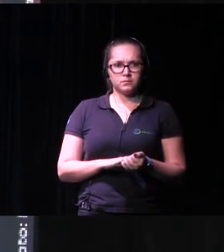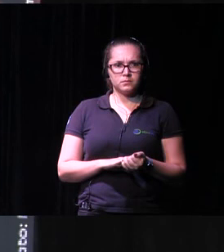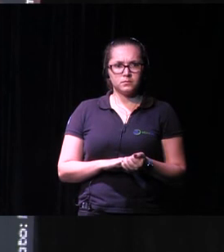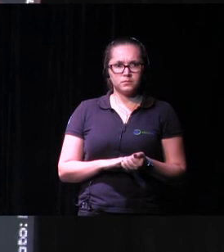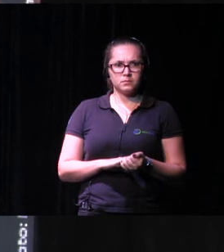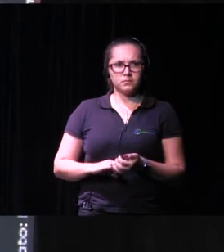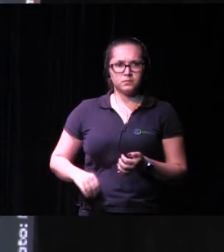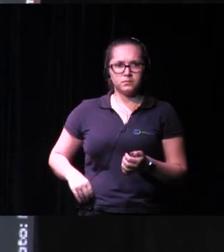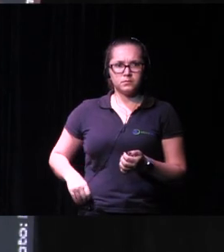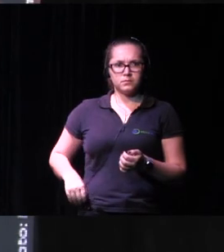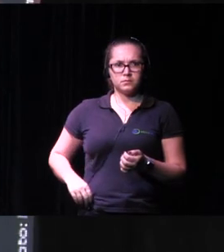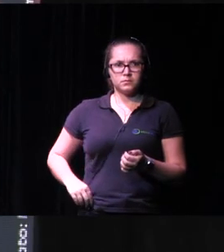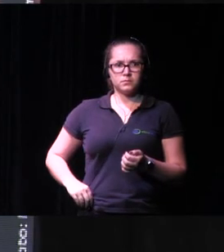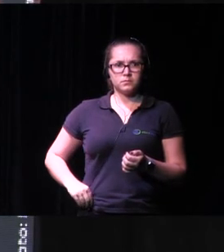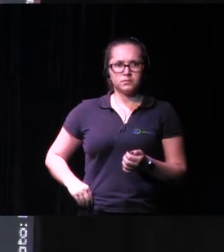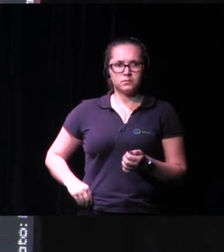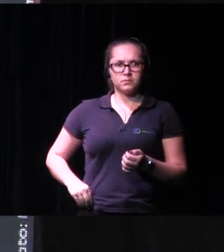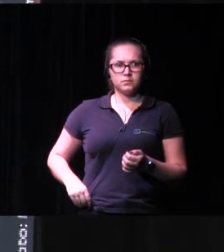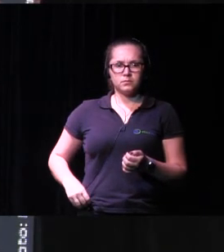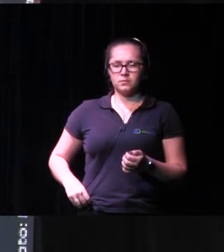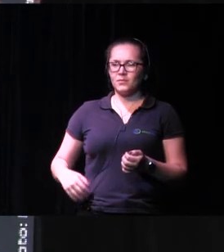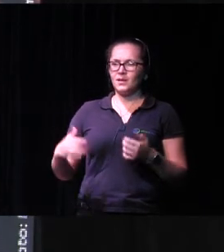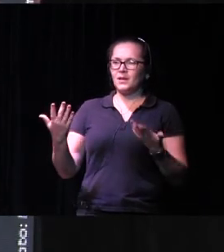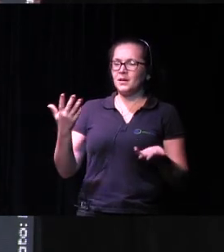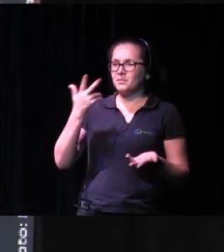É um desprezo pela natureza.